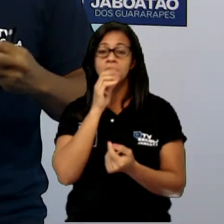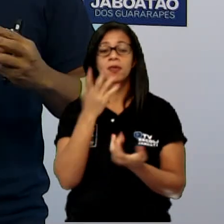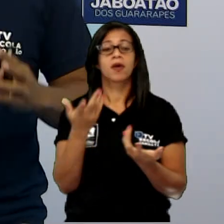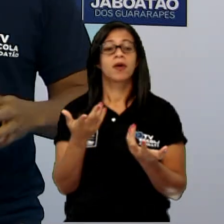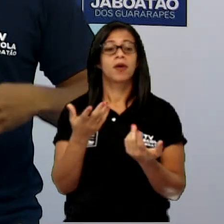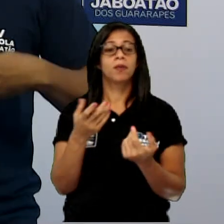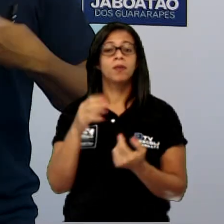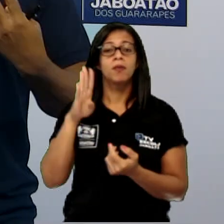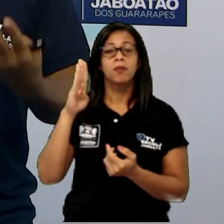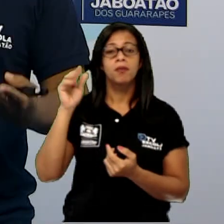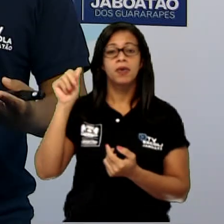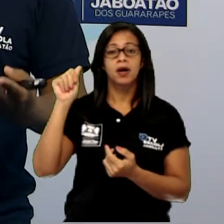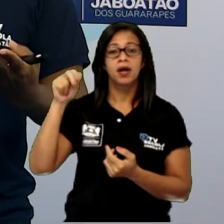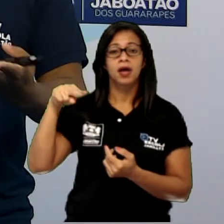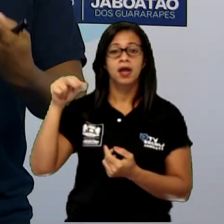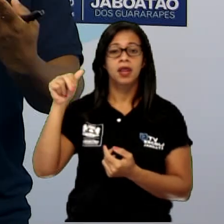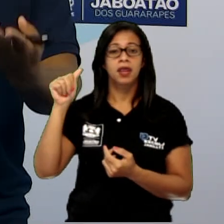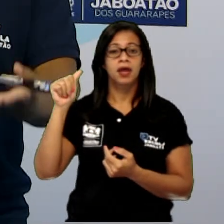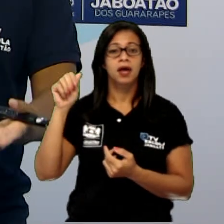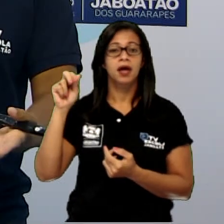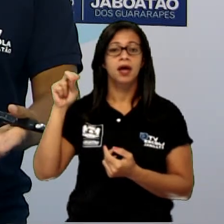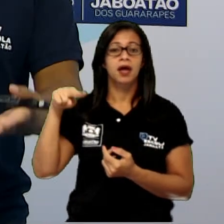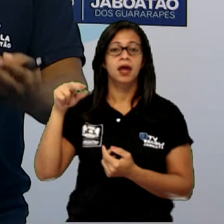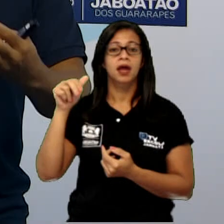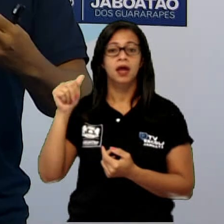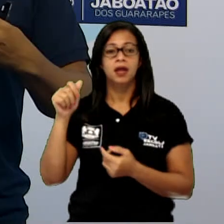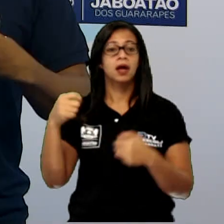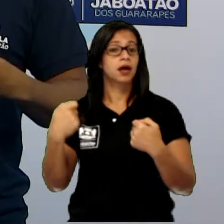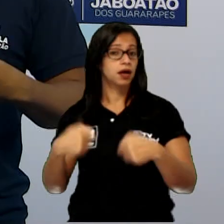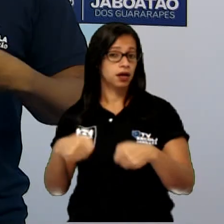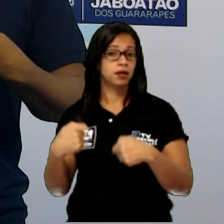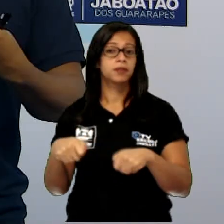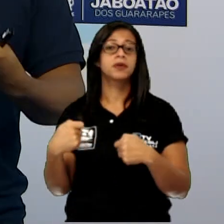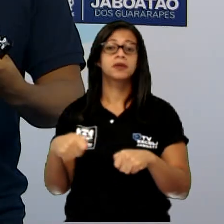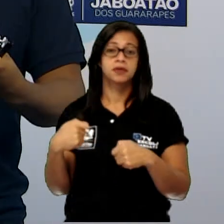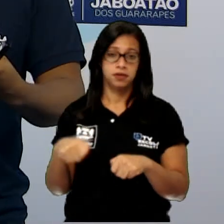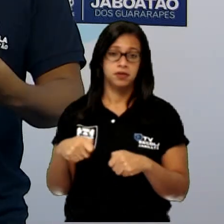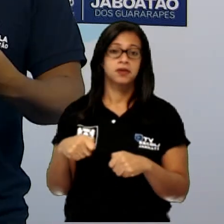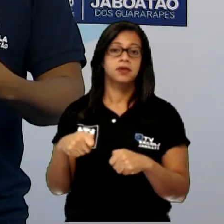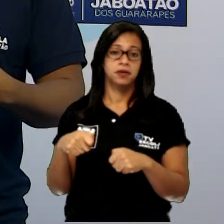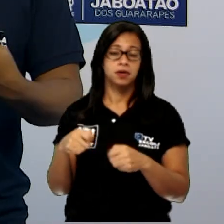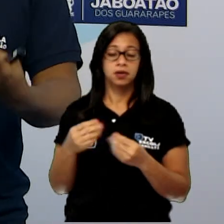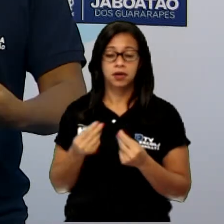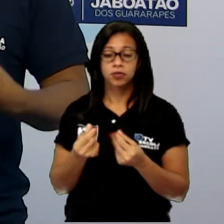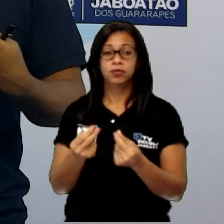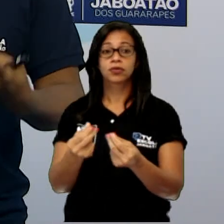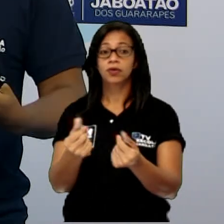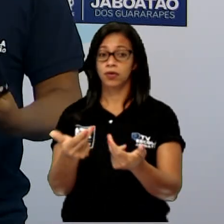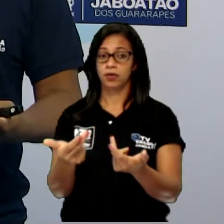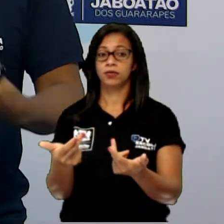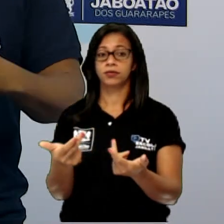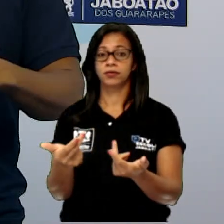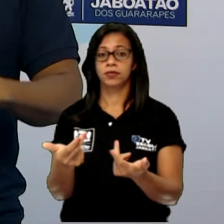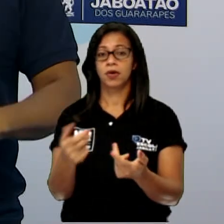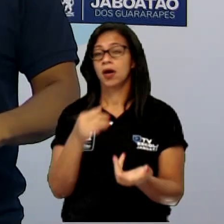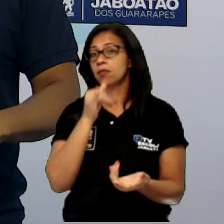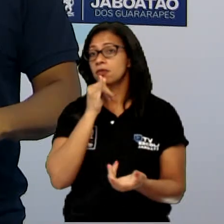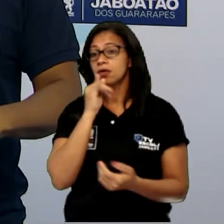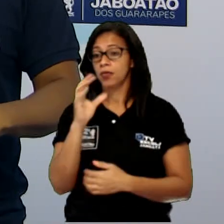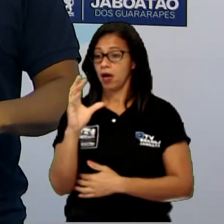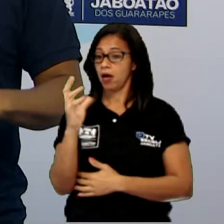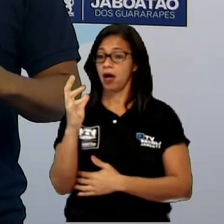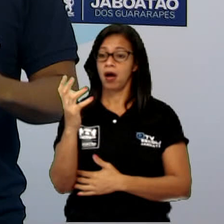solo, tanto para que a sua árvore se mantenha em pé, como também para obter os nutrientes do